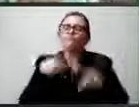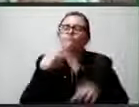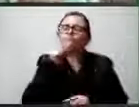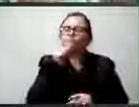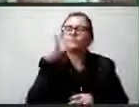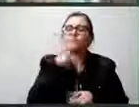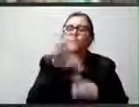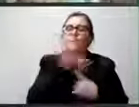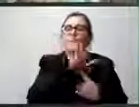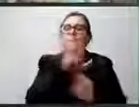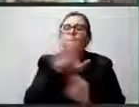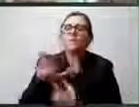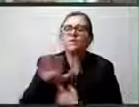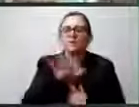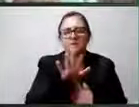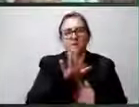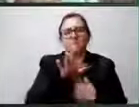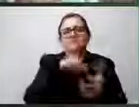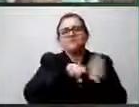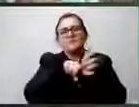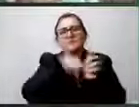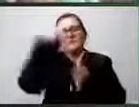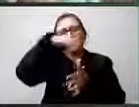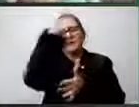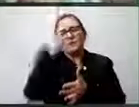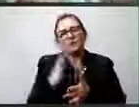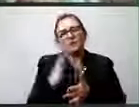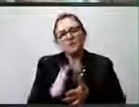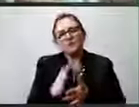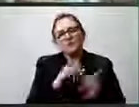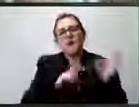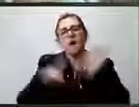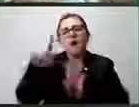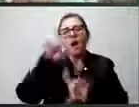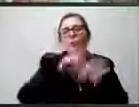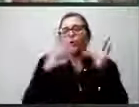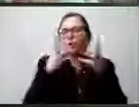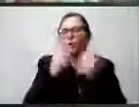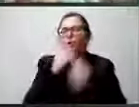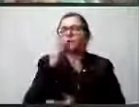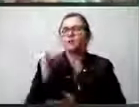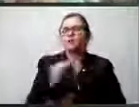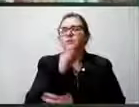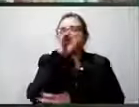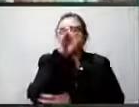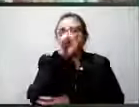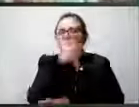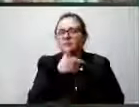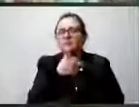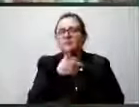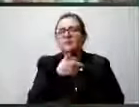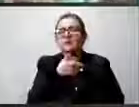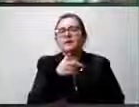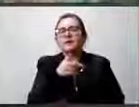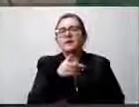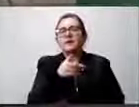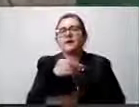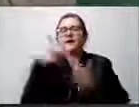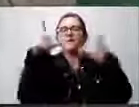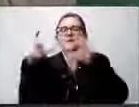repercutir, que a gente começou a levantar dados aqui no Brasil, e é um ponto extremamente importante, e que eu já mandei uns prints de tela aqui com os grupos de